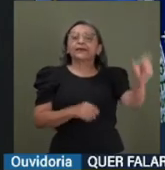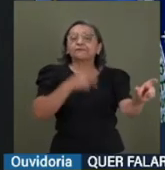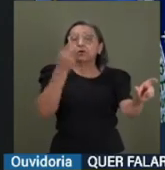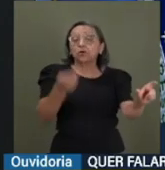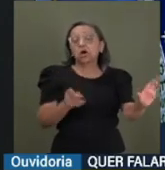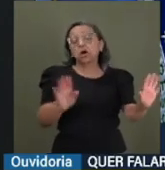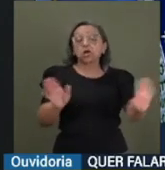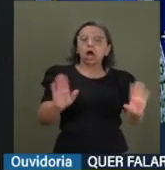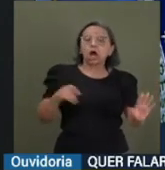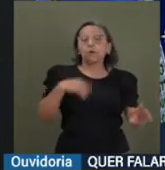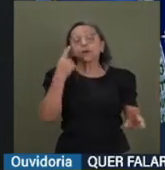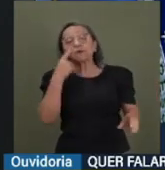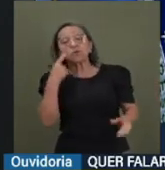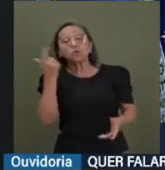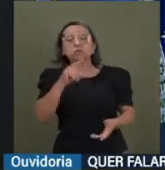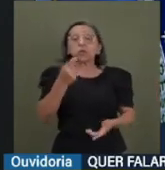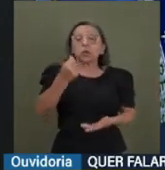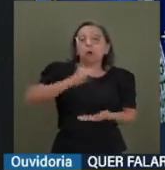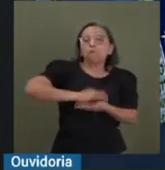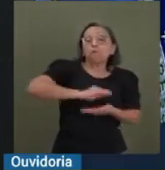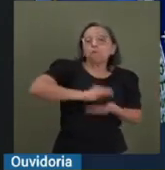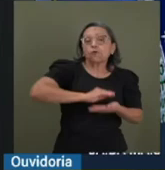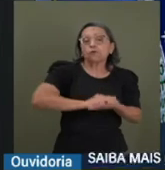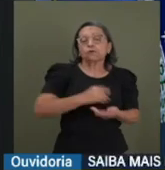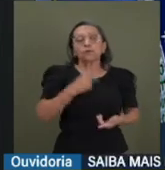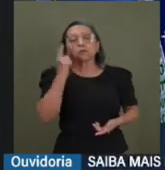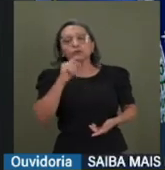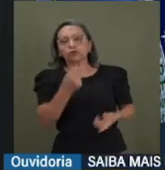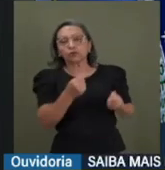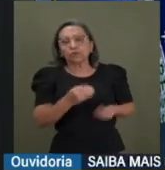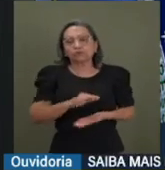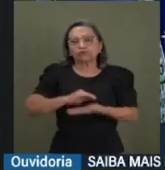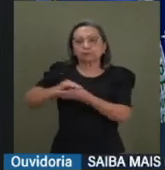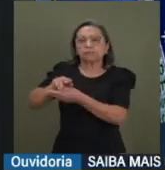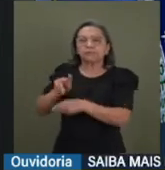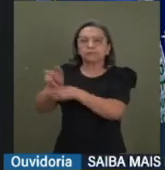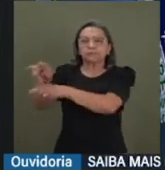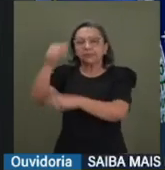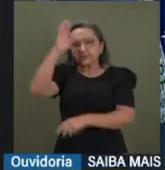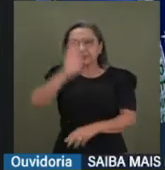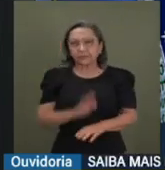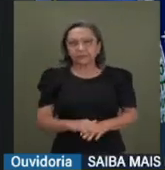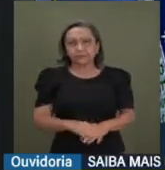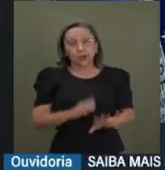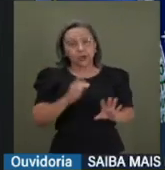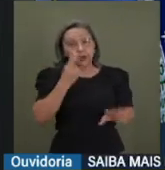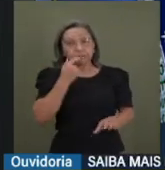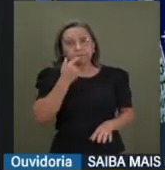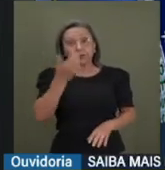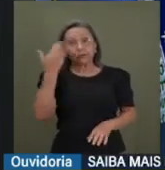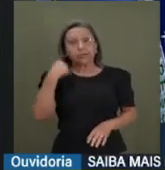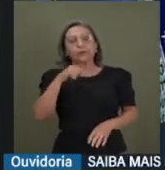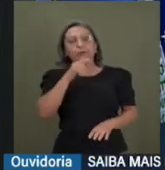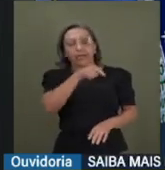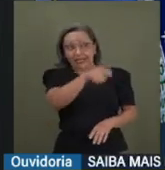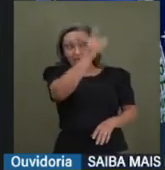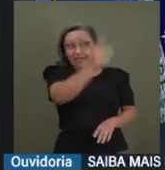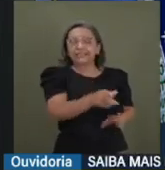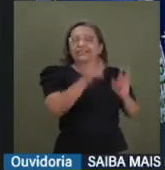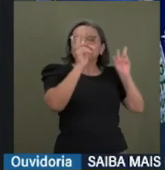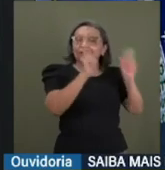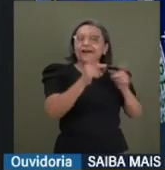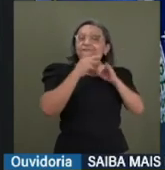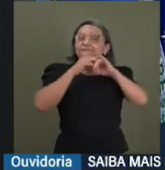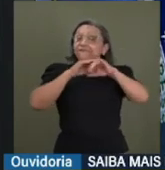nós vamos arrumar um fundo, vamos arrumar um dinheiro para o Brasil. Há pouco tempo ele já disse que não vai